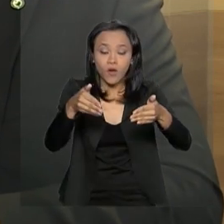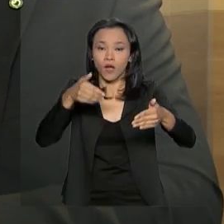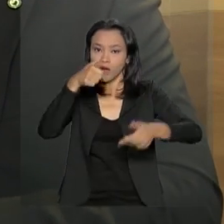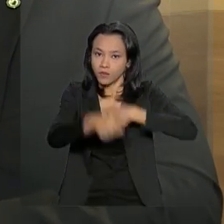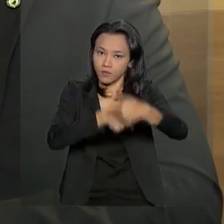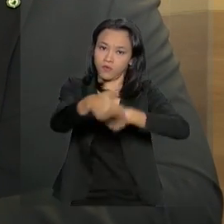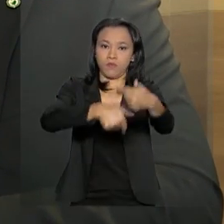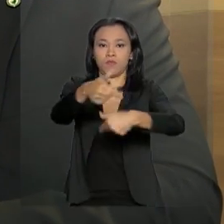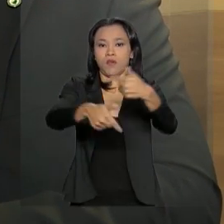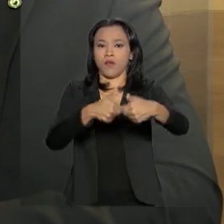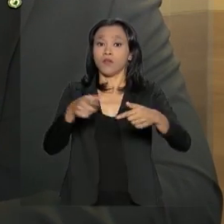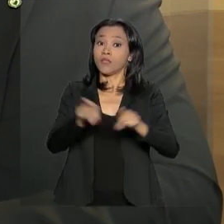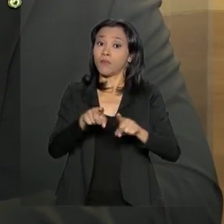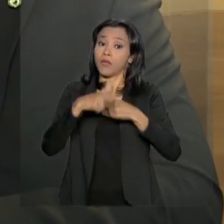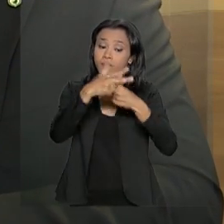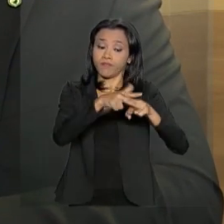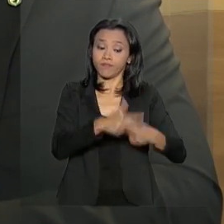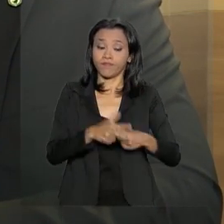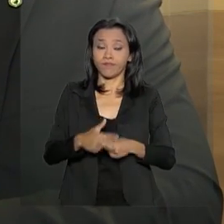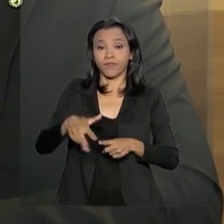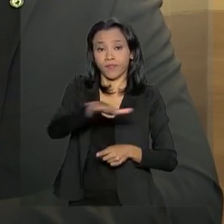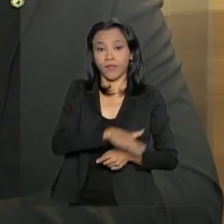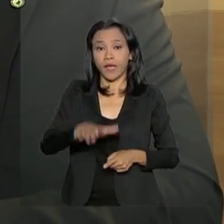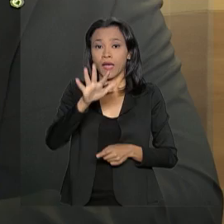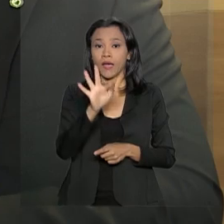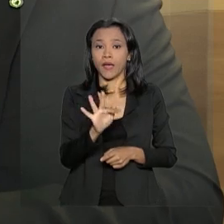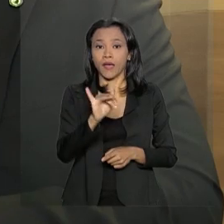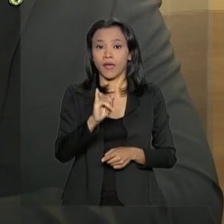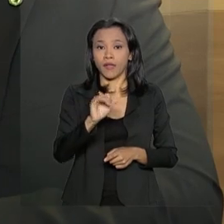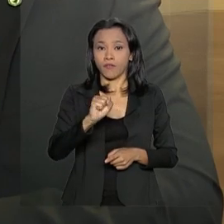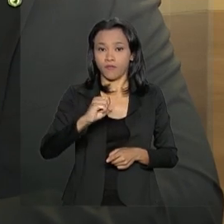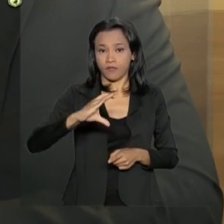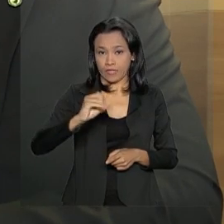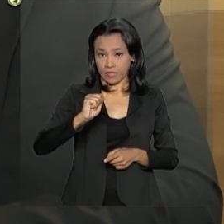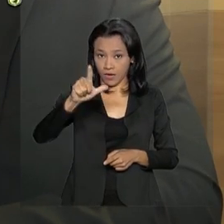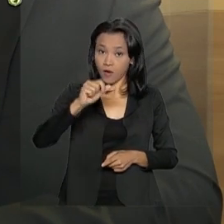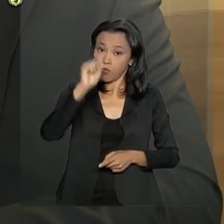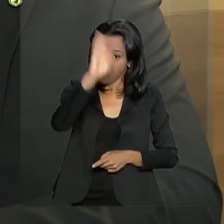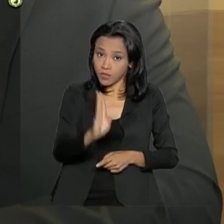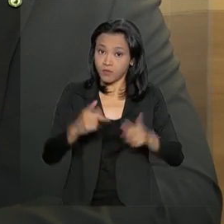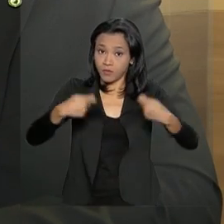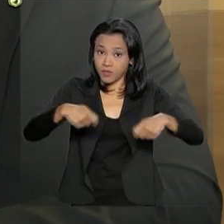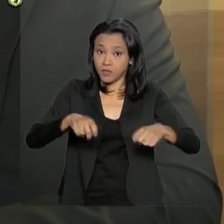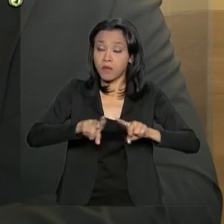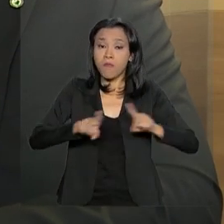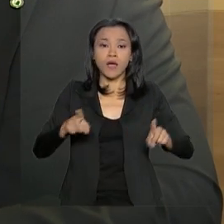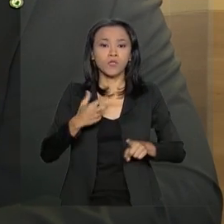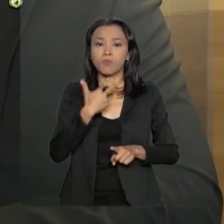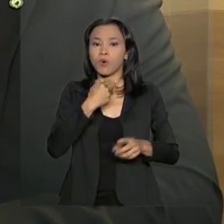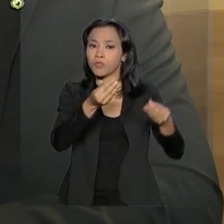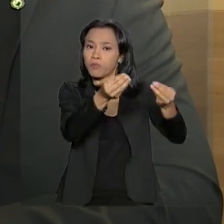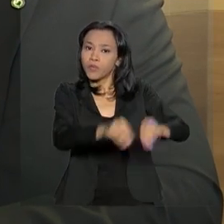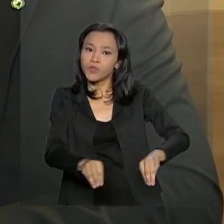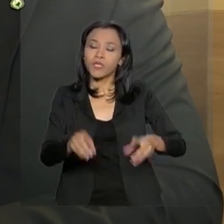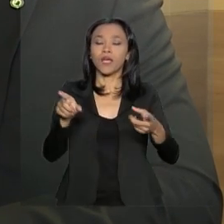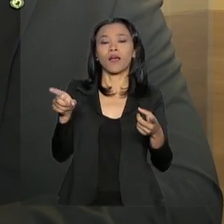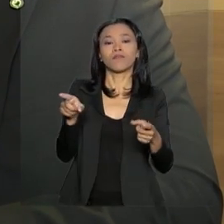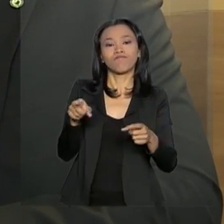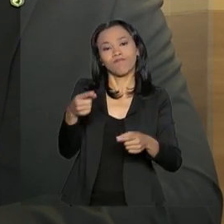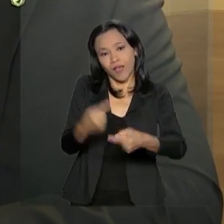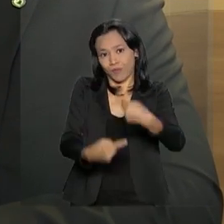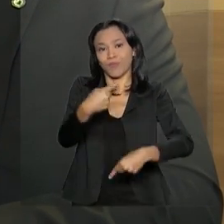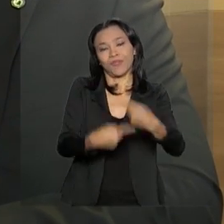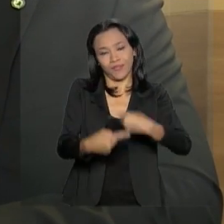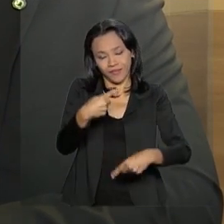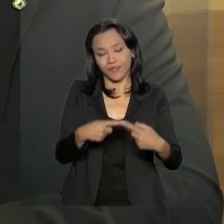ajuste fiscal é necessário, o país precisa disso, mas a gente não pode prejudicar nem comprometer as políticas finalísticas.